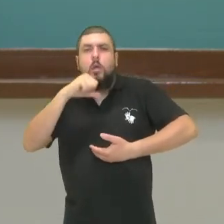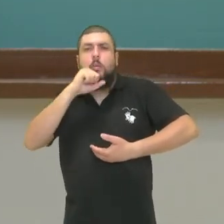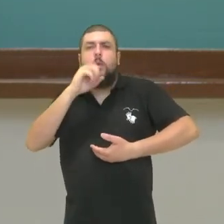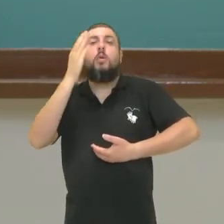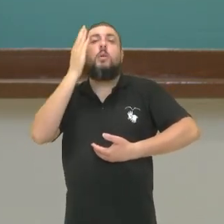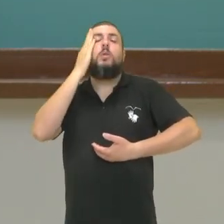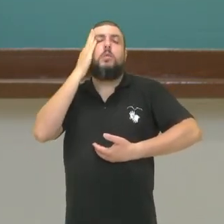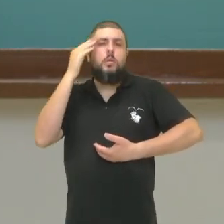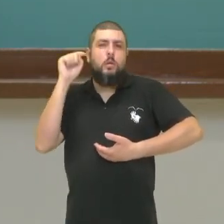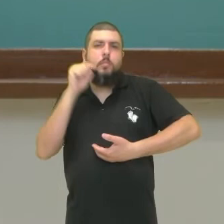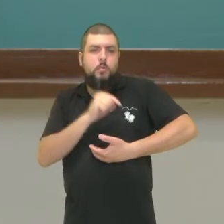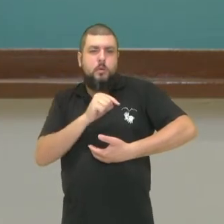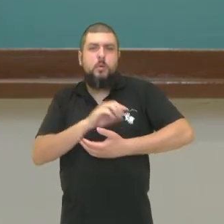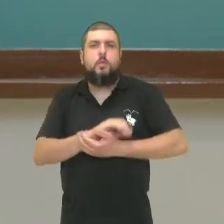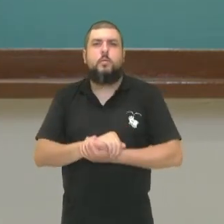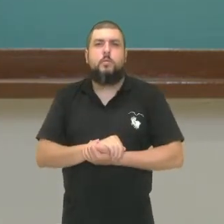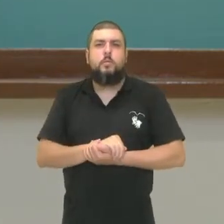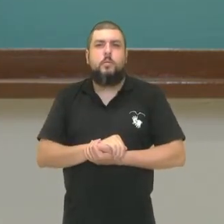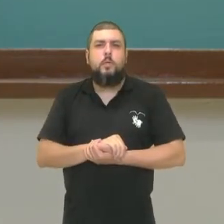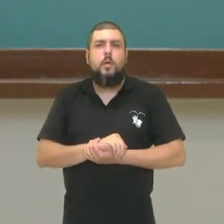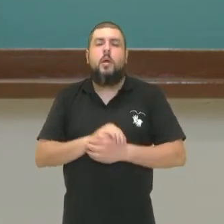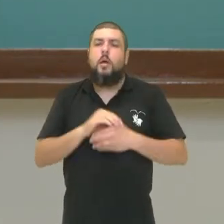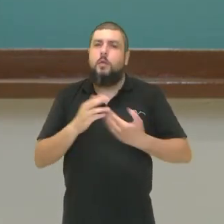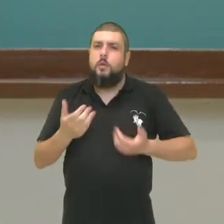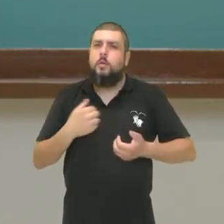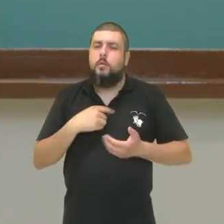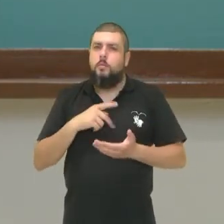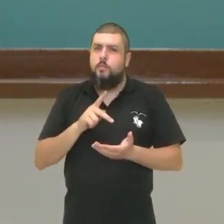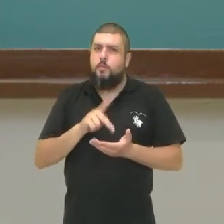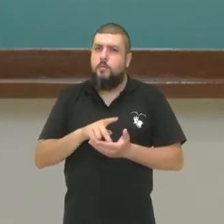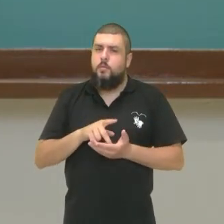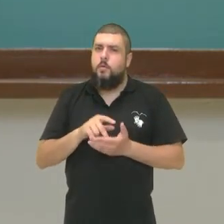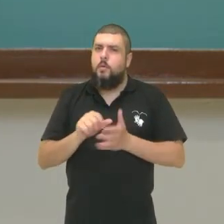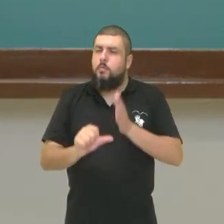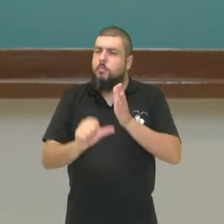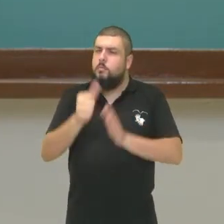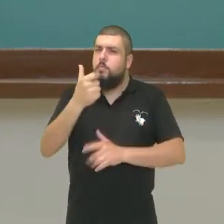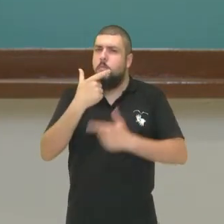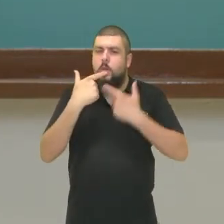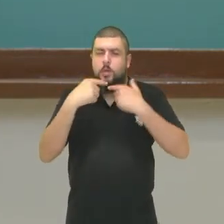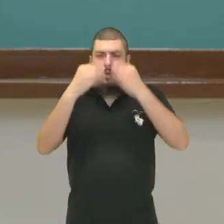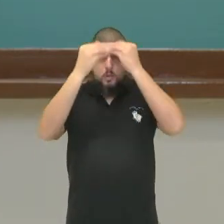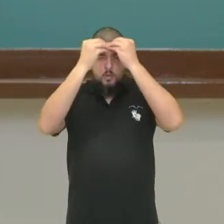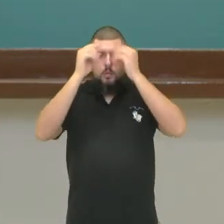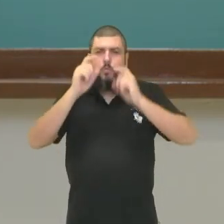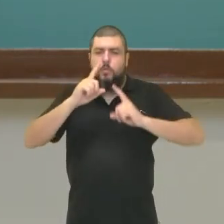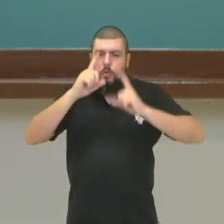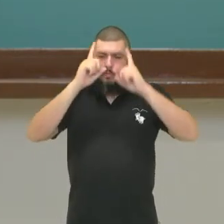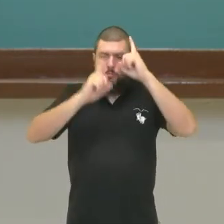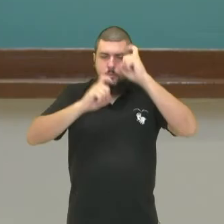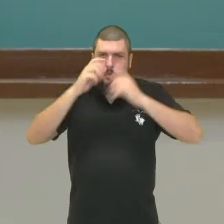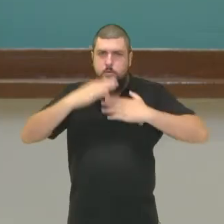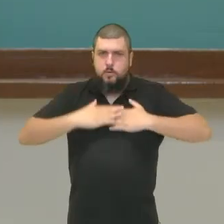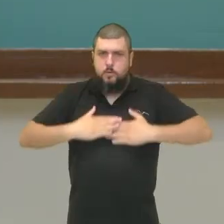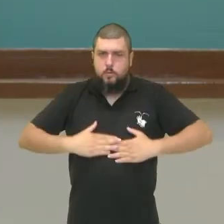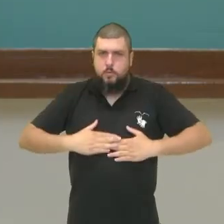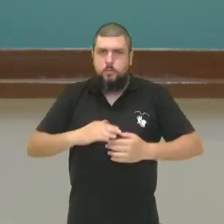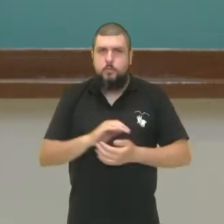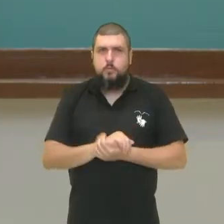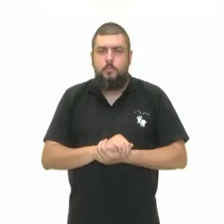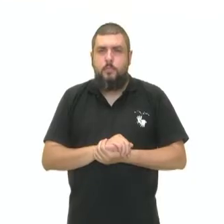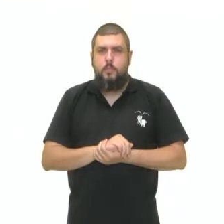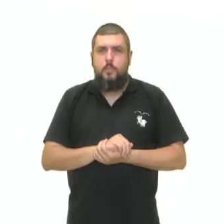Então, a primeira linguagem do ser humano é realmente essa expressão corporal. Então, a expressão